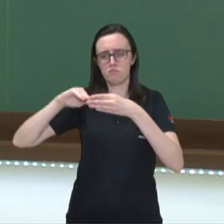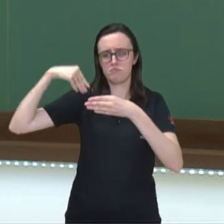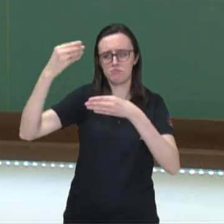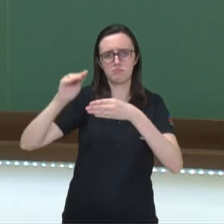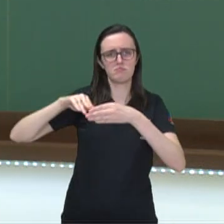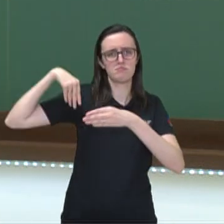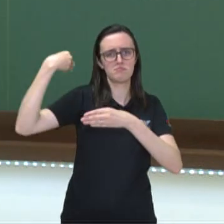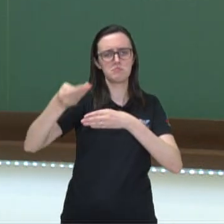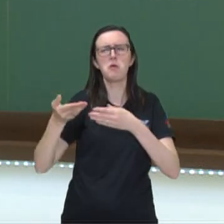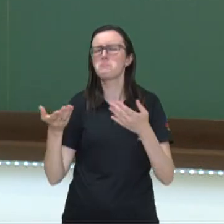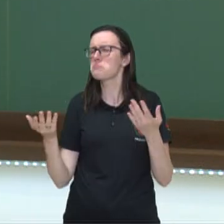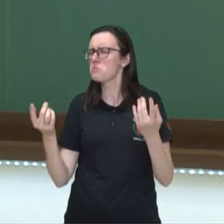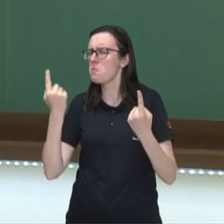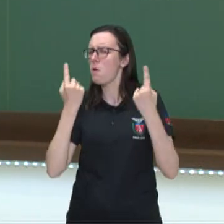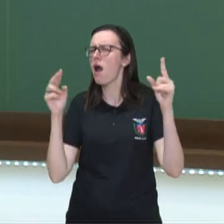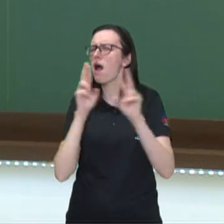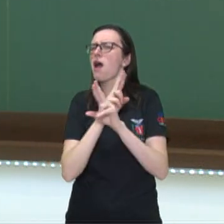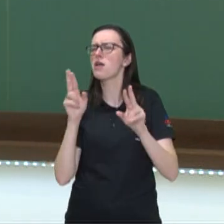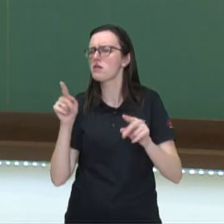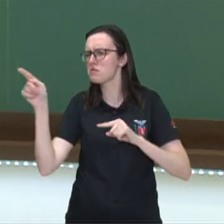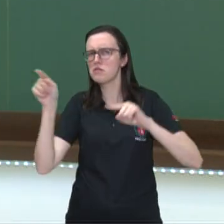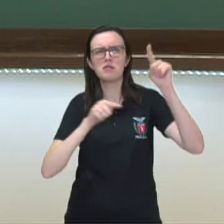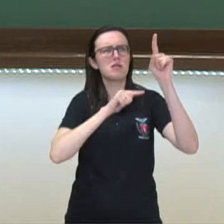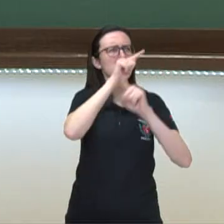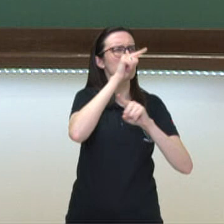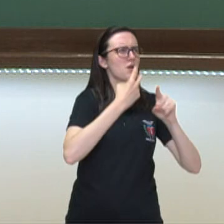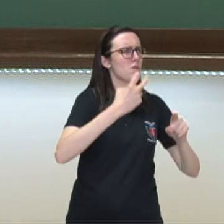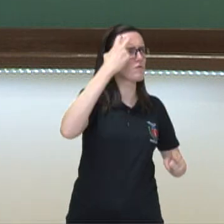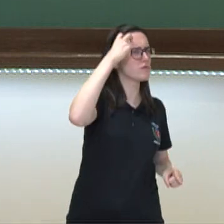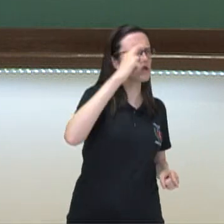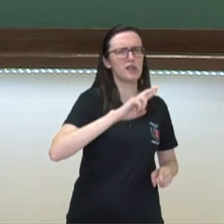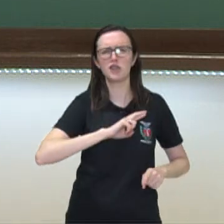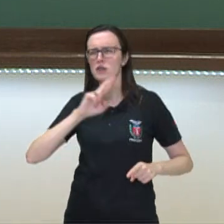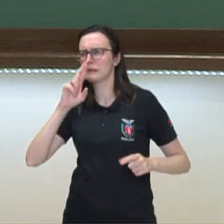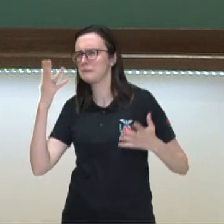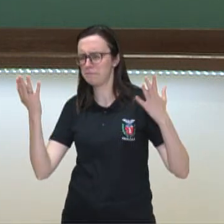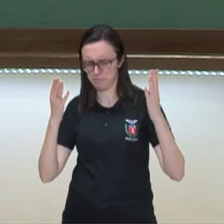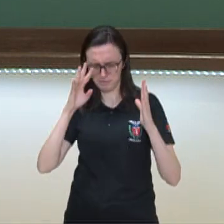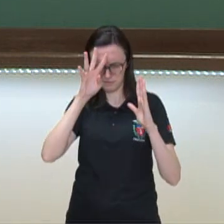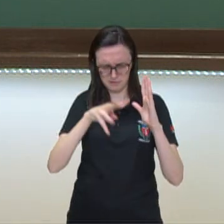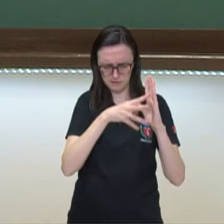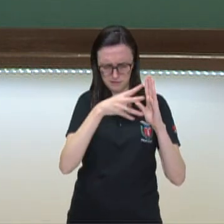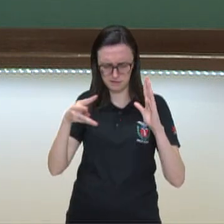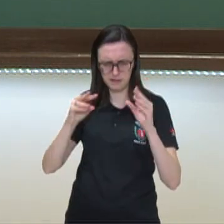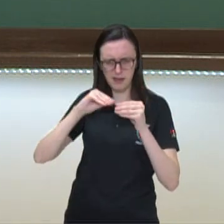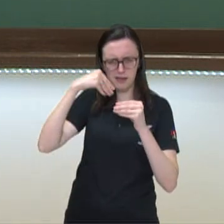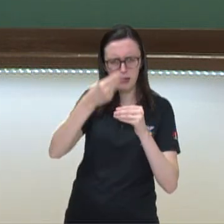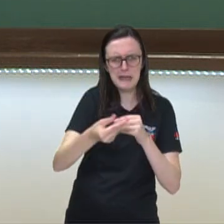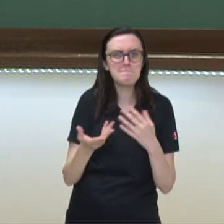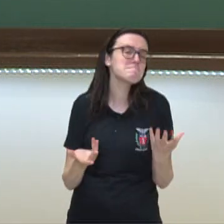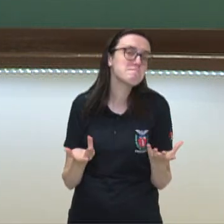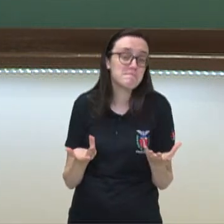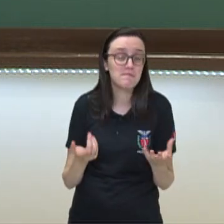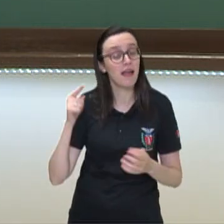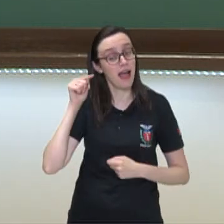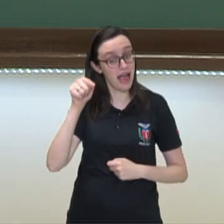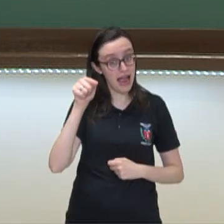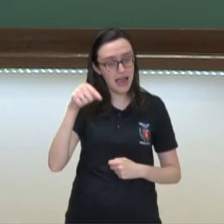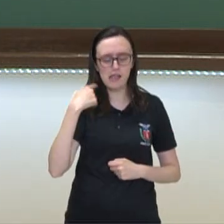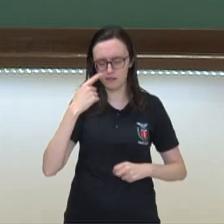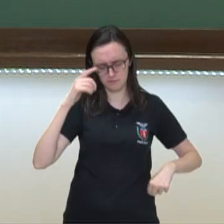será a relação entre a diversidade cultural e religiosa e os calendários? E é por aí, por